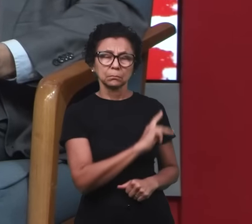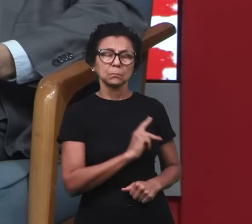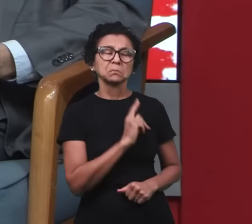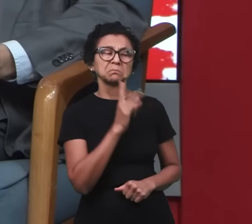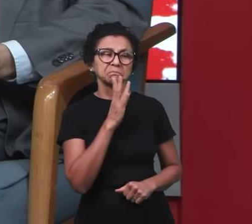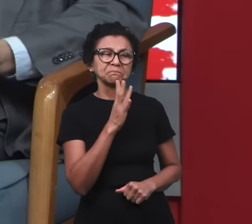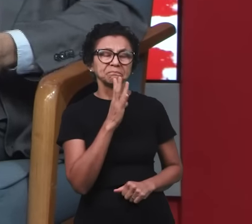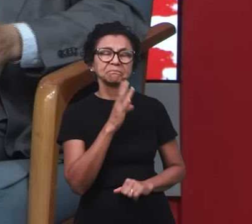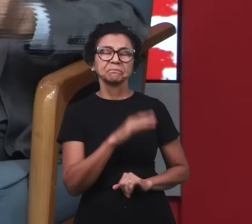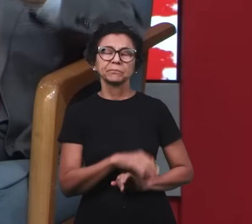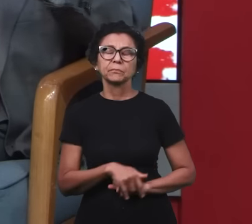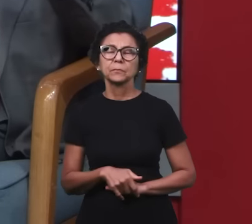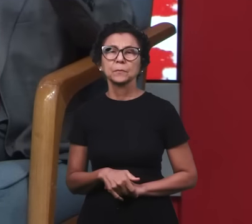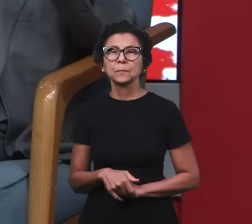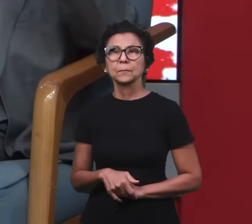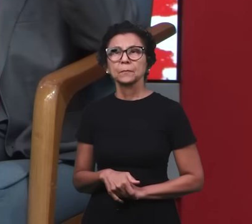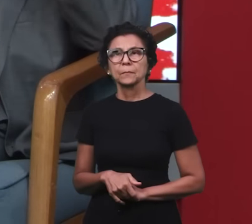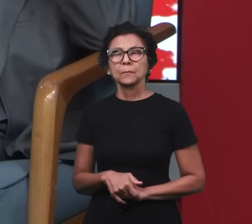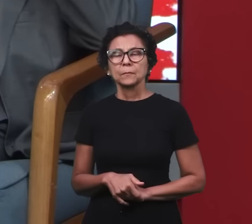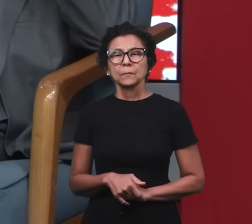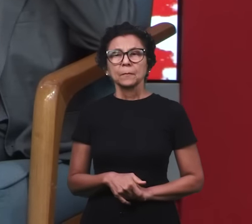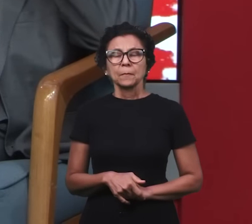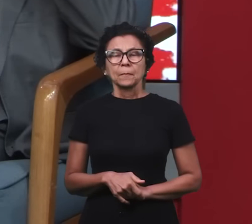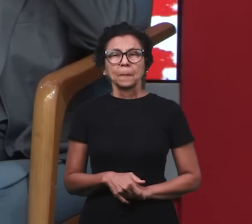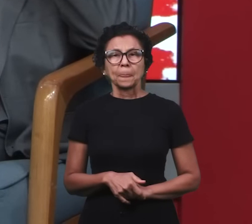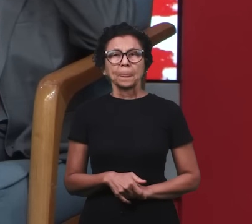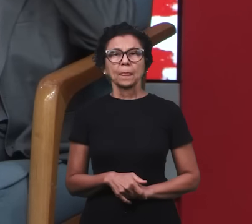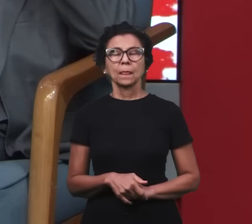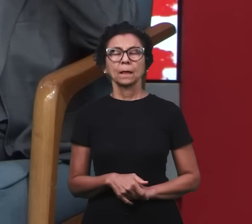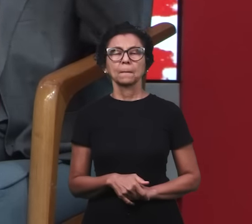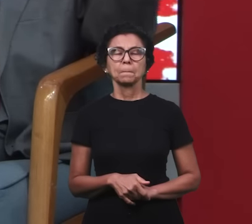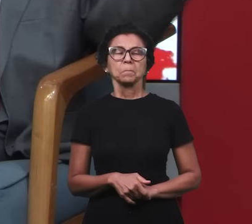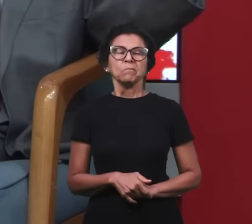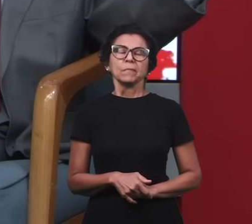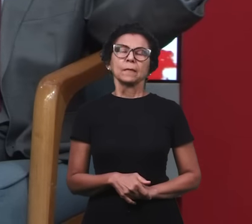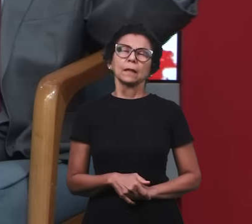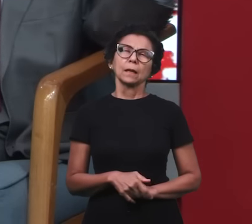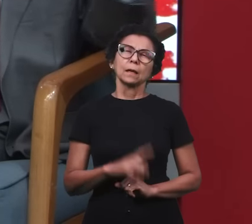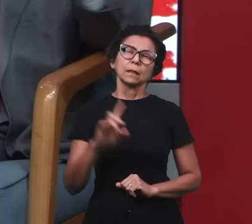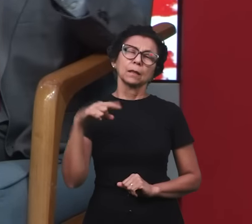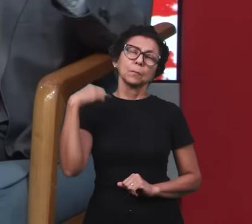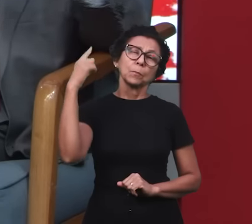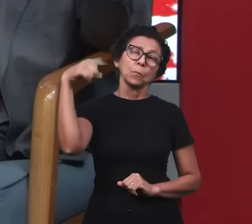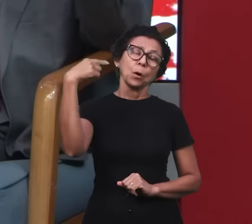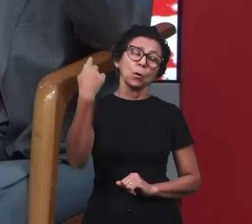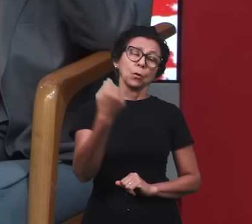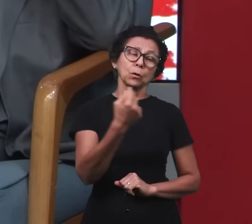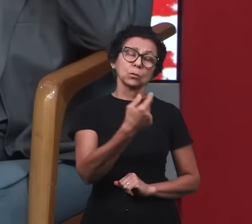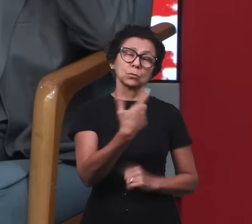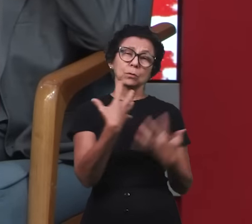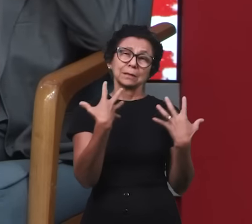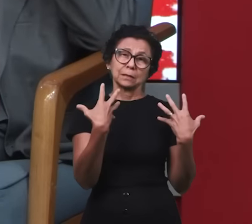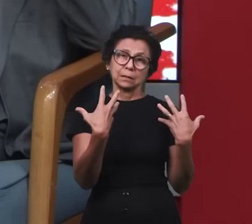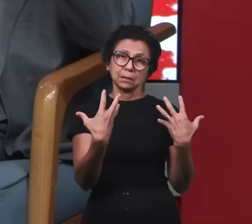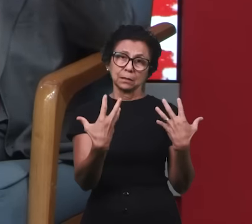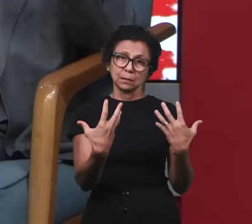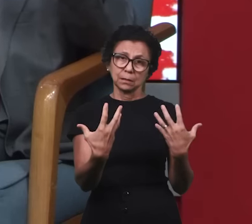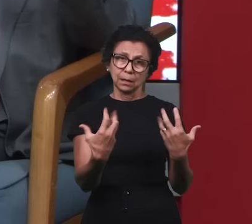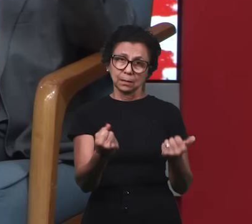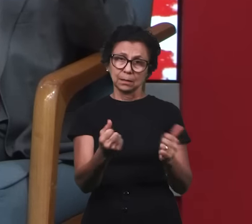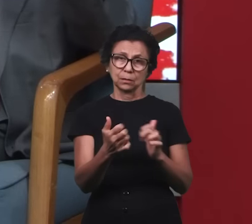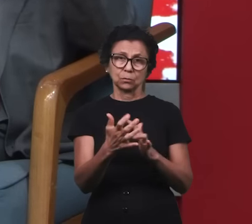Então, quando ele se converte mais tarde, ele que conhecia todo o Velho Testamento, ele